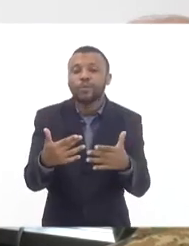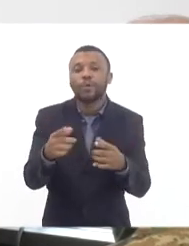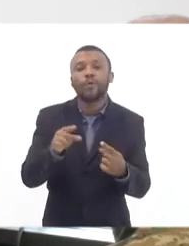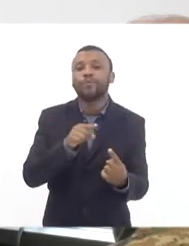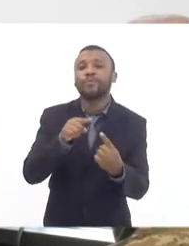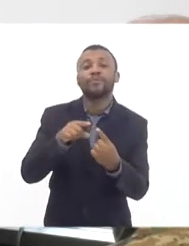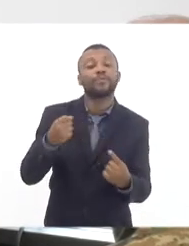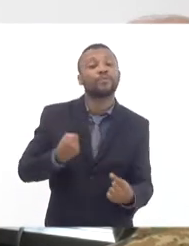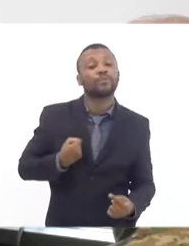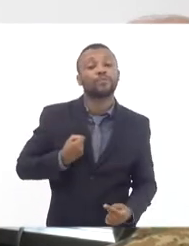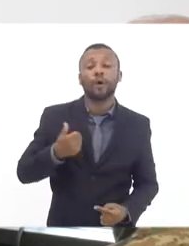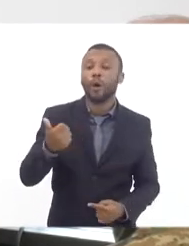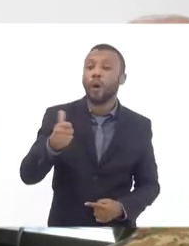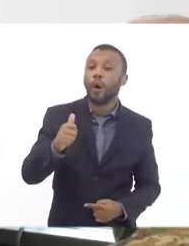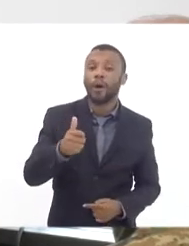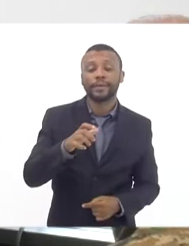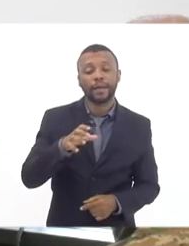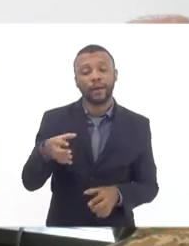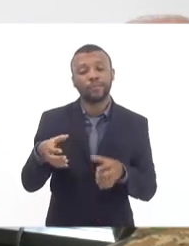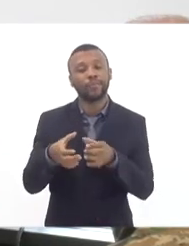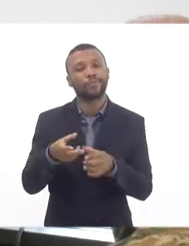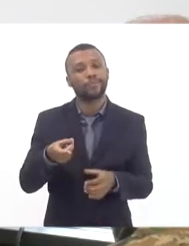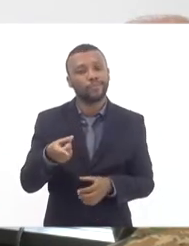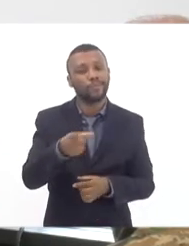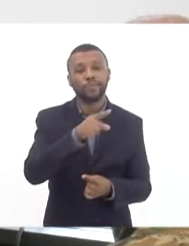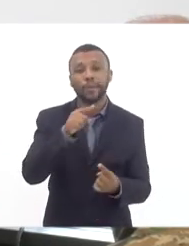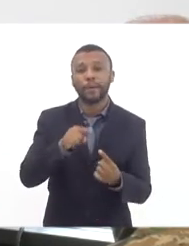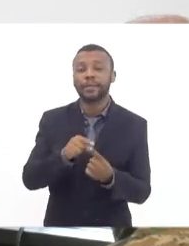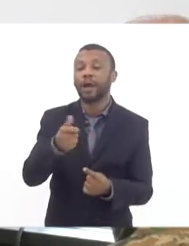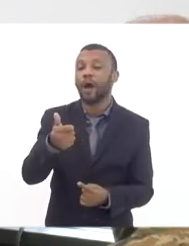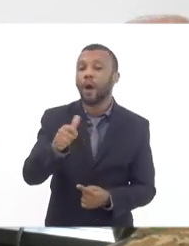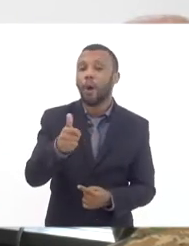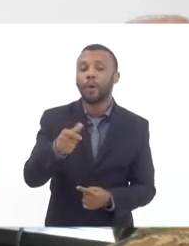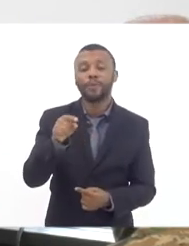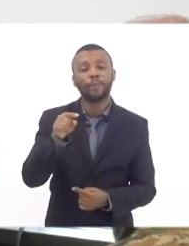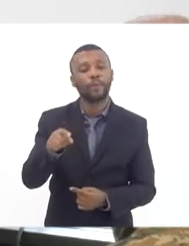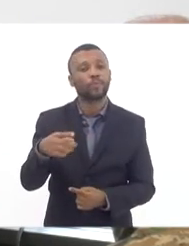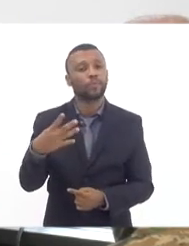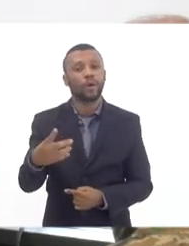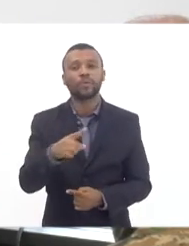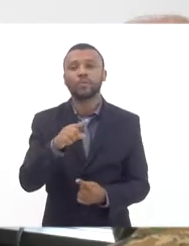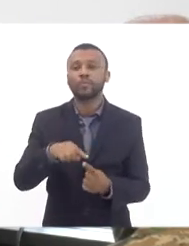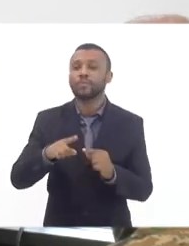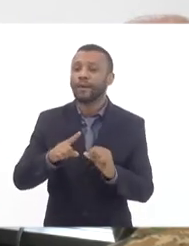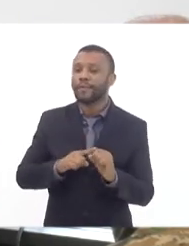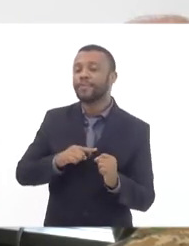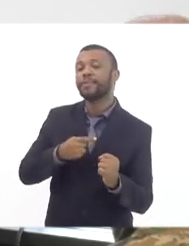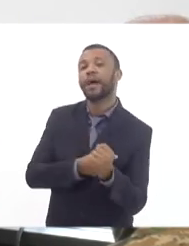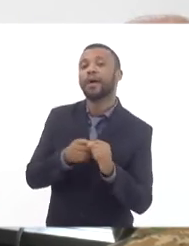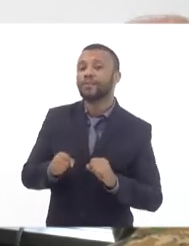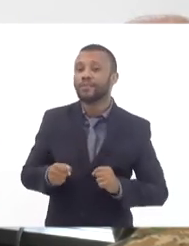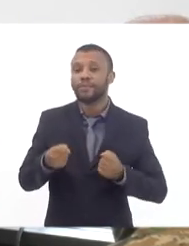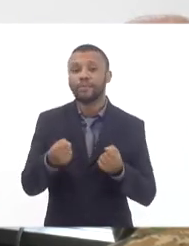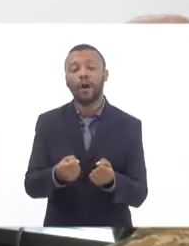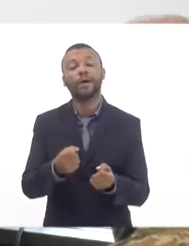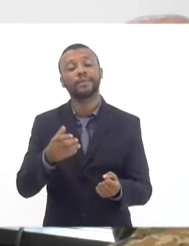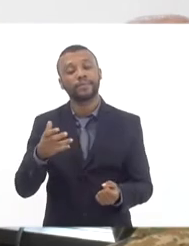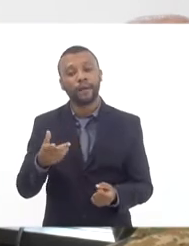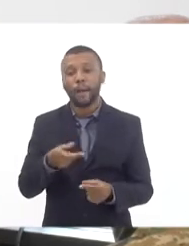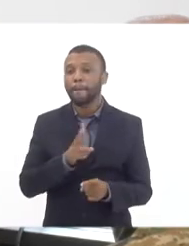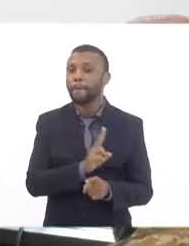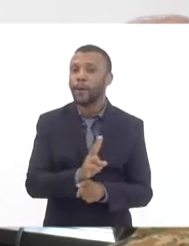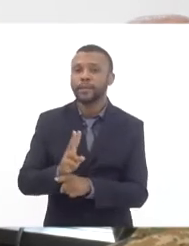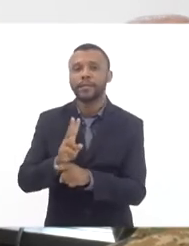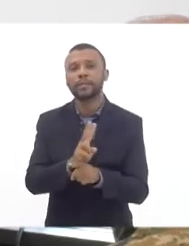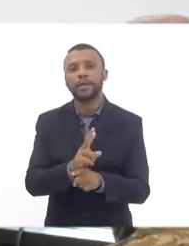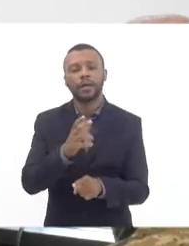comunidades sustentáveis, na meta 11.4, que é fortalecer esforços para proteger e salvaguardar o